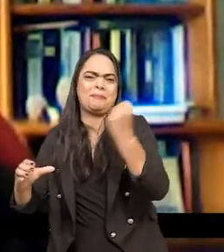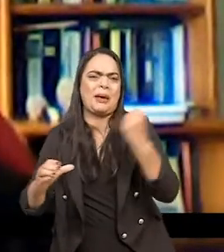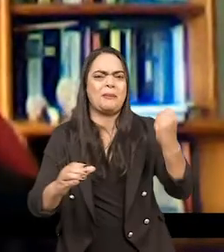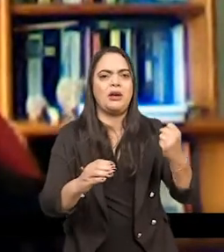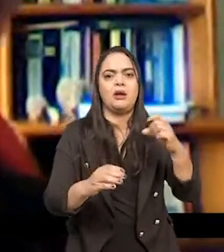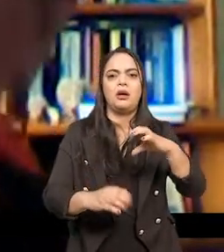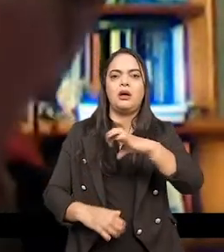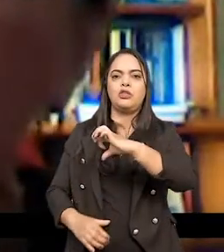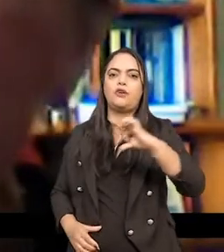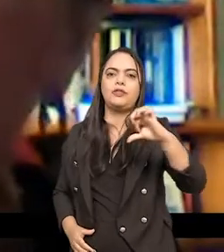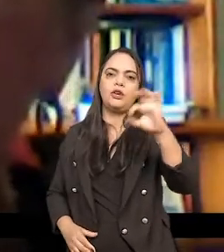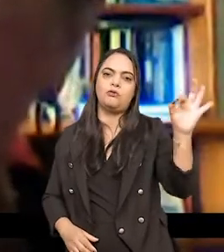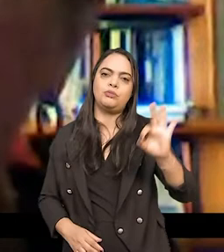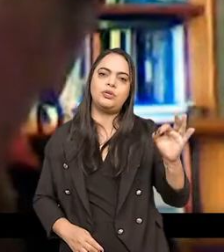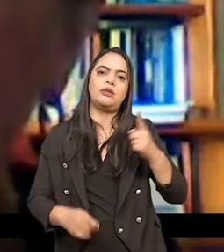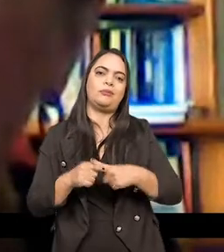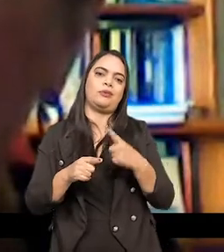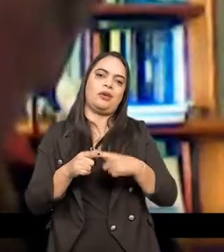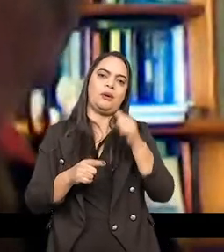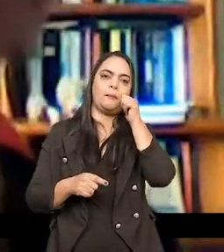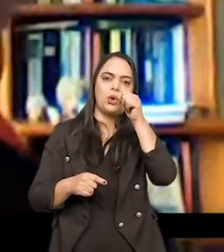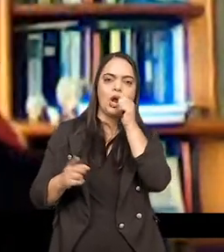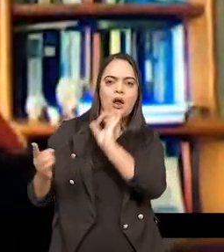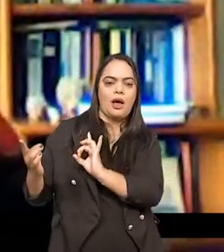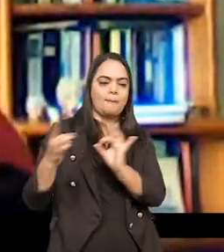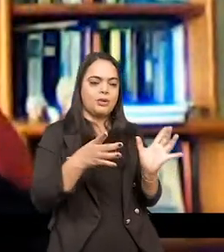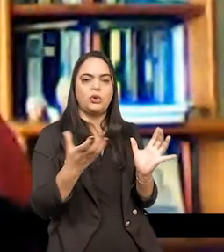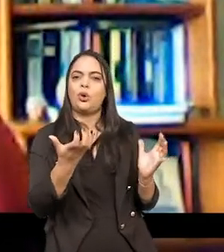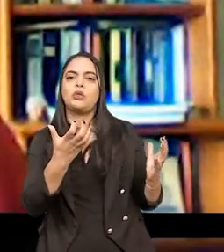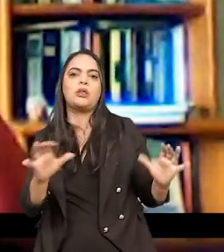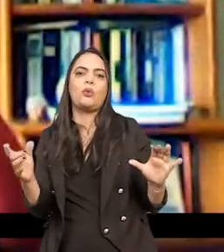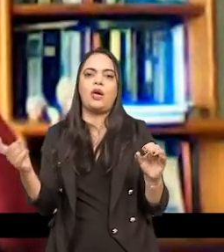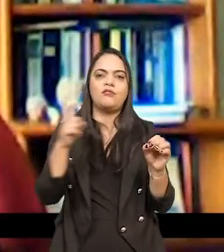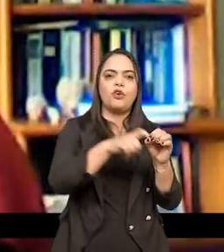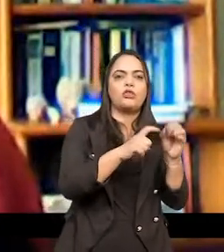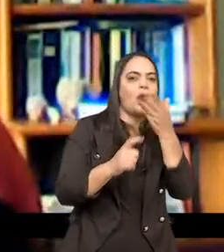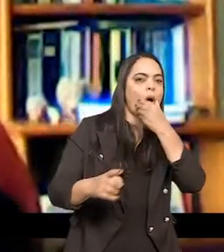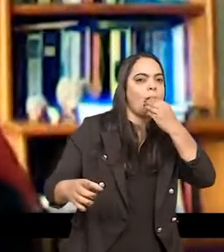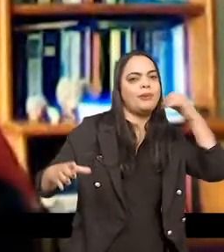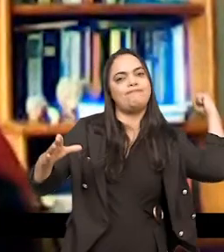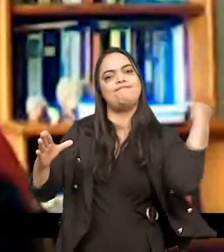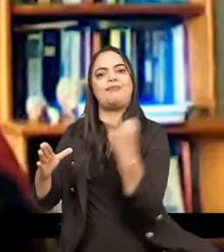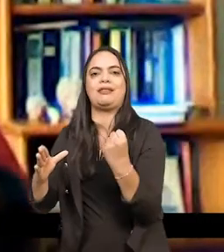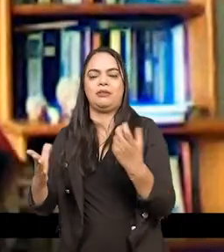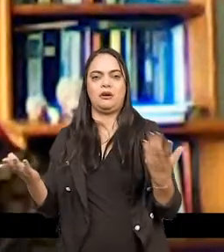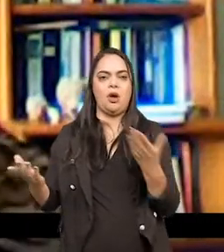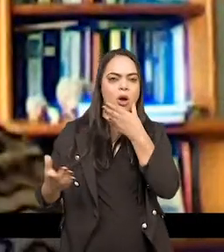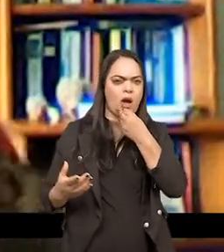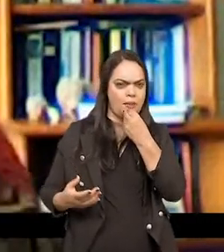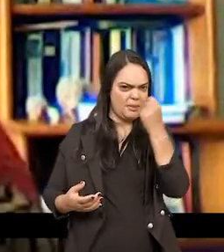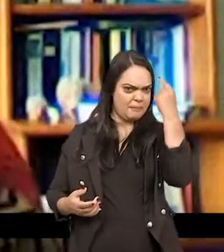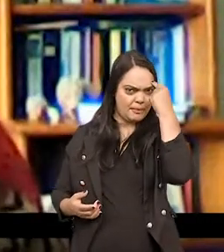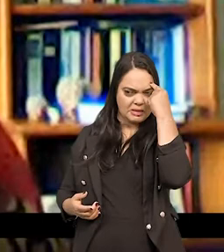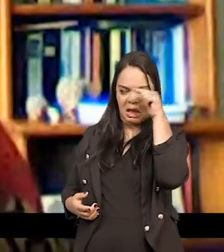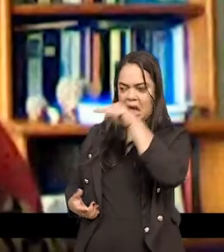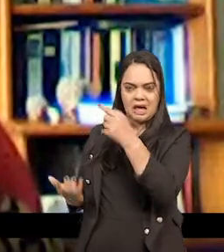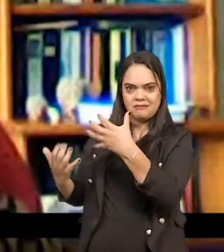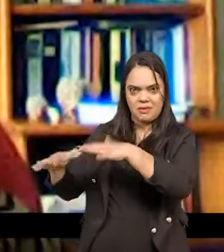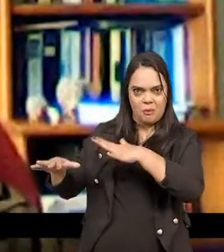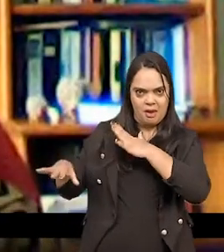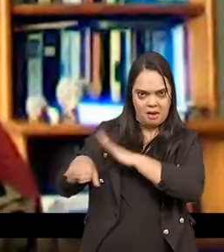99% é que elas não querem voltar. Então, se esse corpo não é meu, eu elimino esse